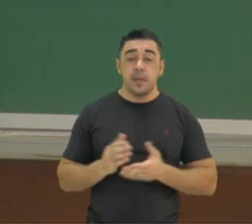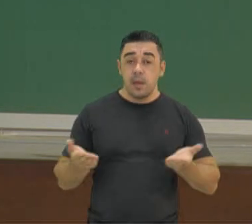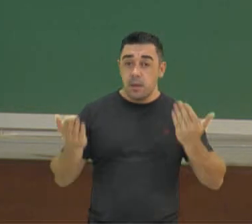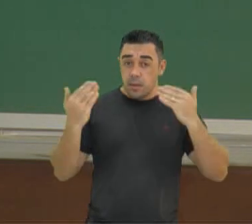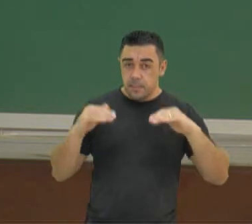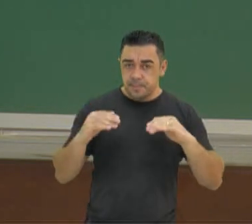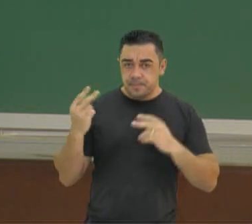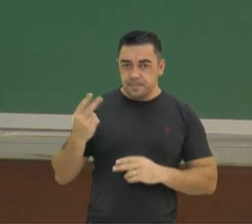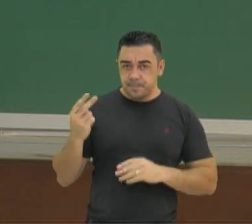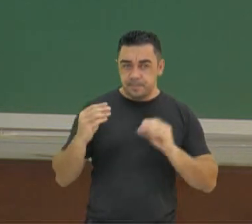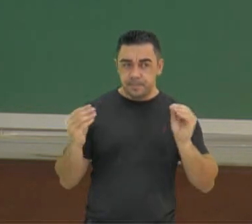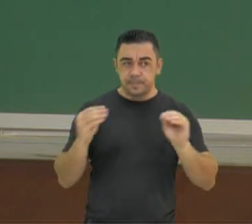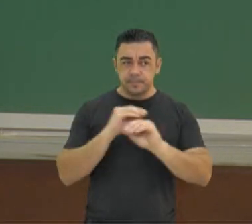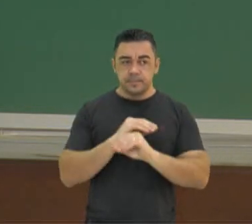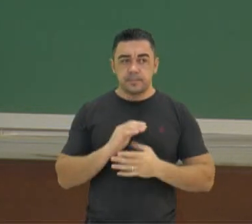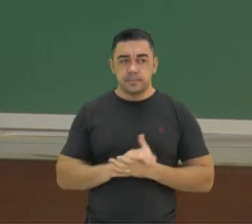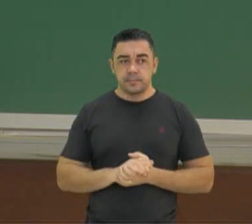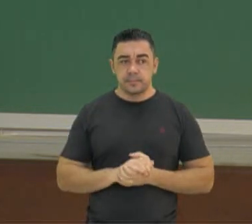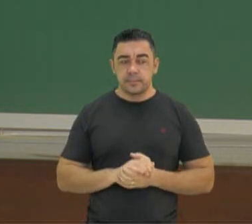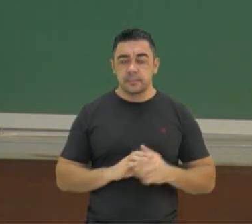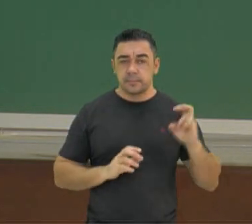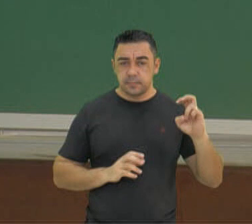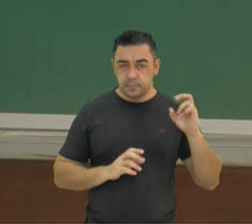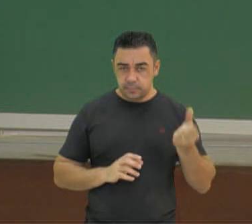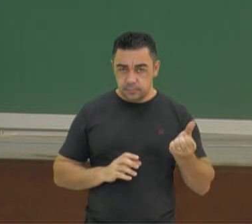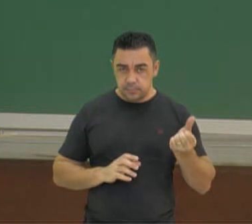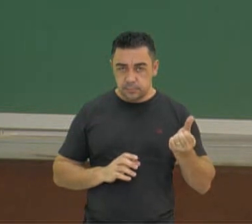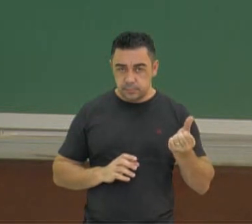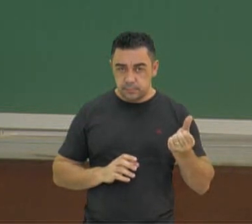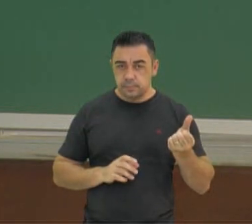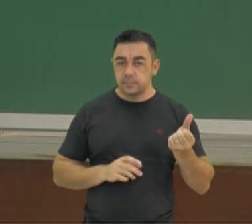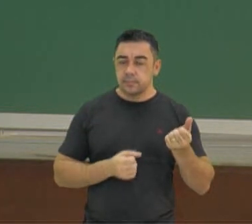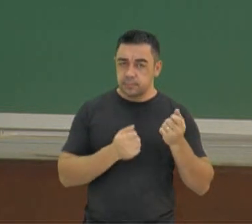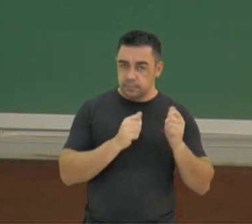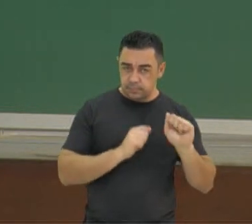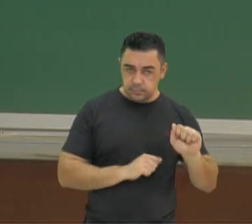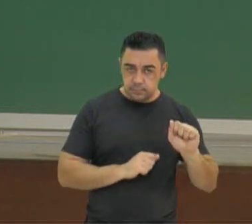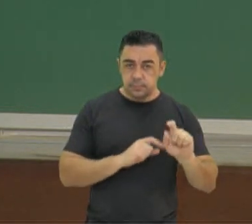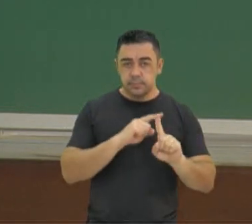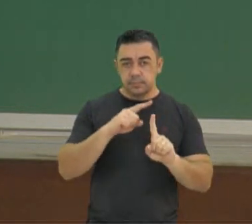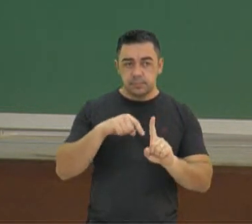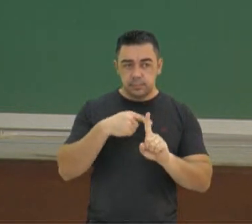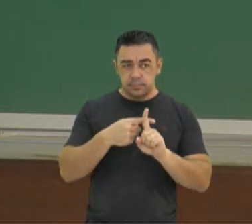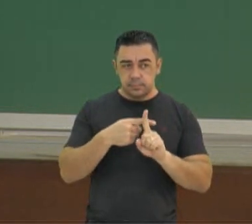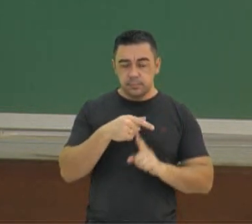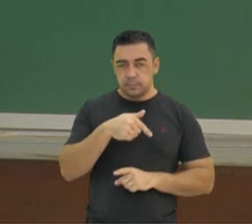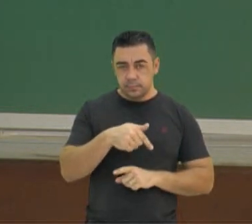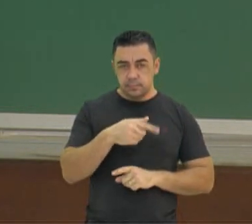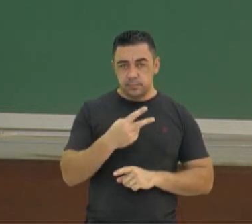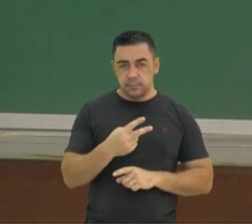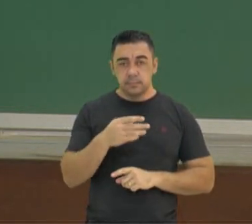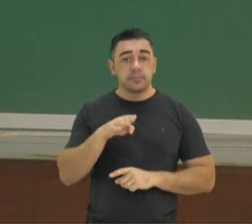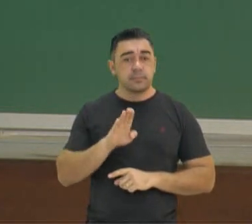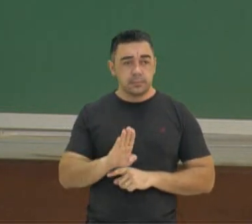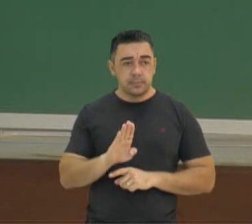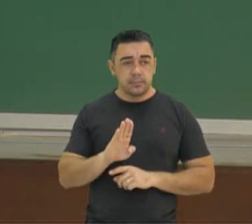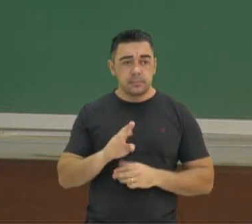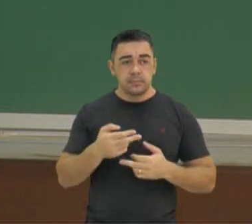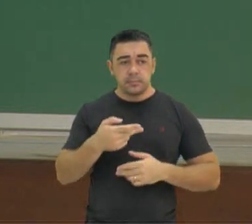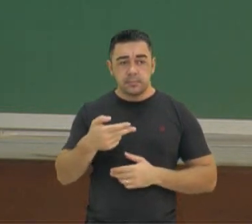Agora, a segunda equação. Eu tenho, ó, 56A mais 72B